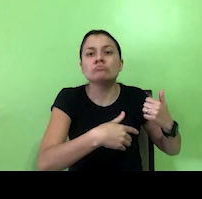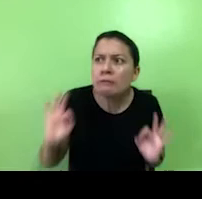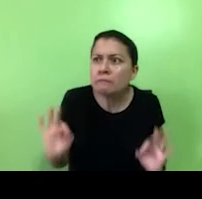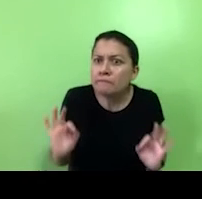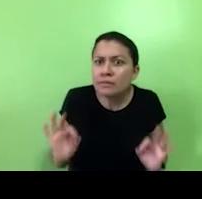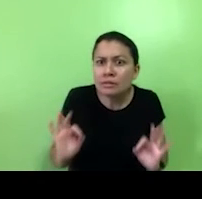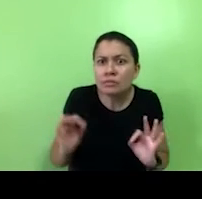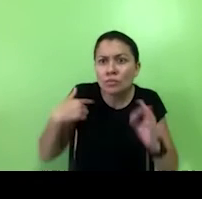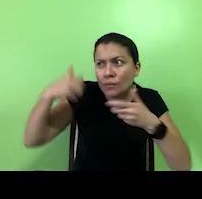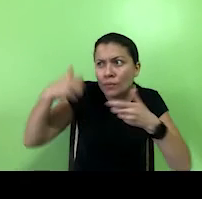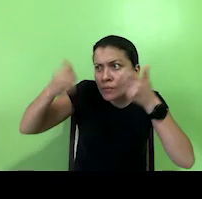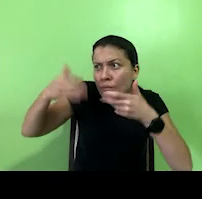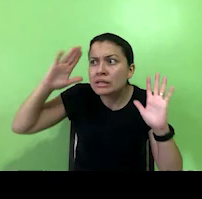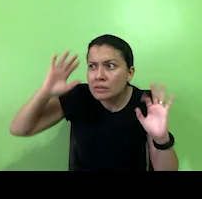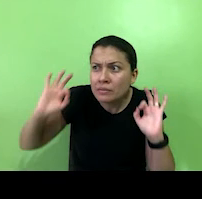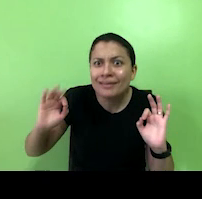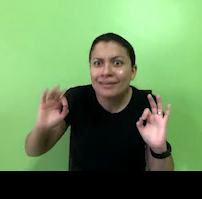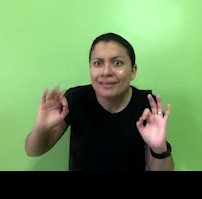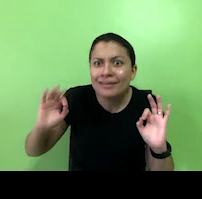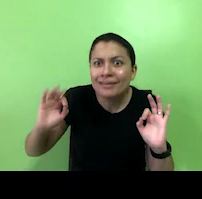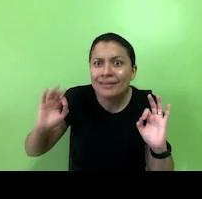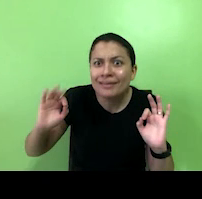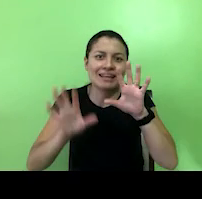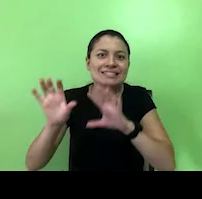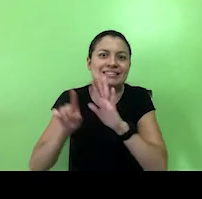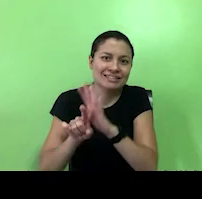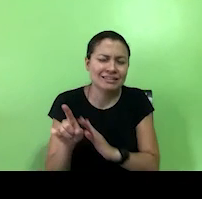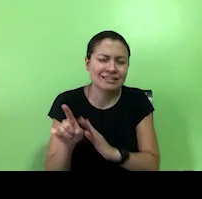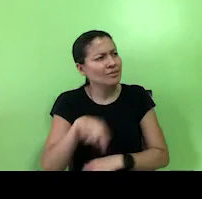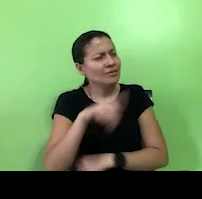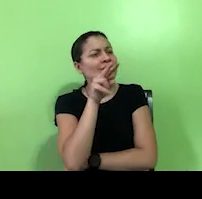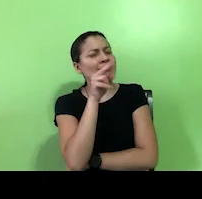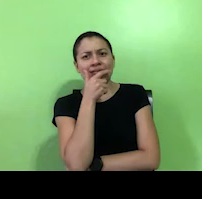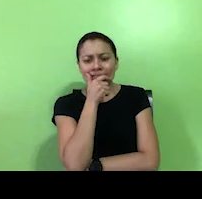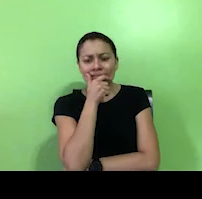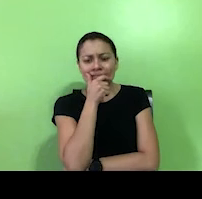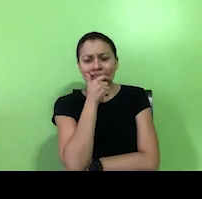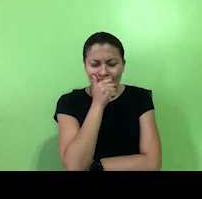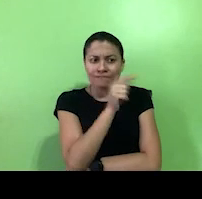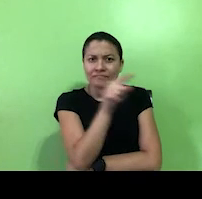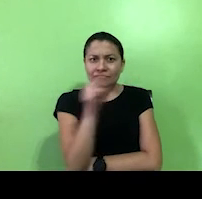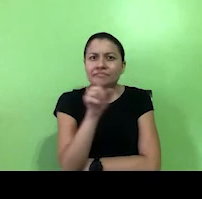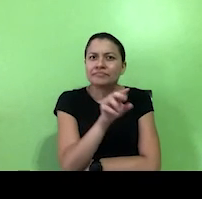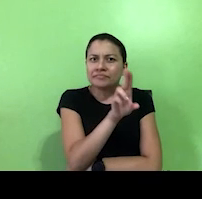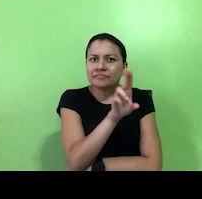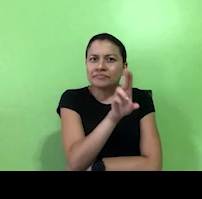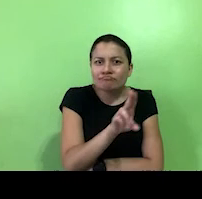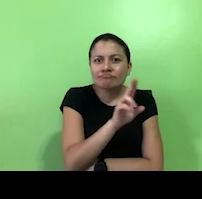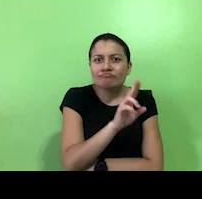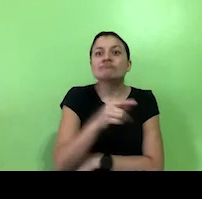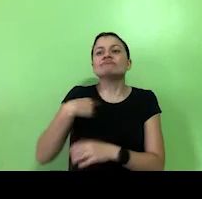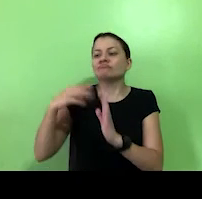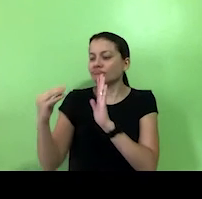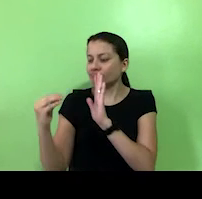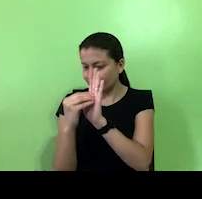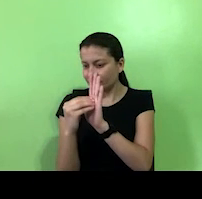realmente aquilo que eu quis falar? Tem certeza que entendeu? A gente pegou isso do comportamento dos nossos usuários e colocou no nosso processo